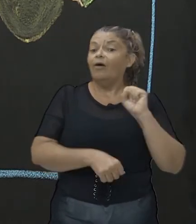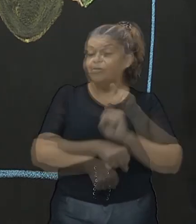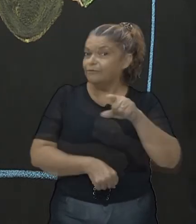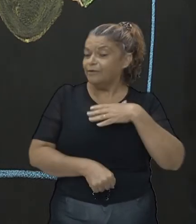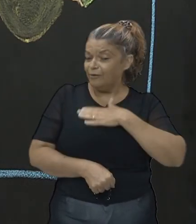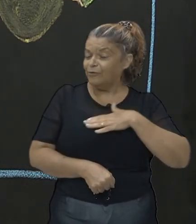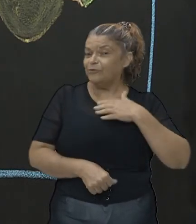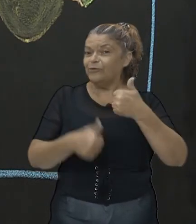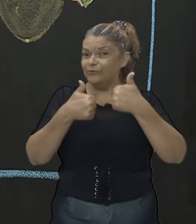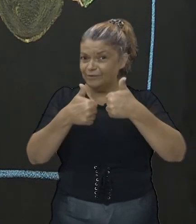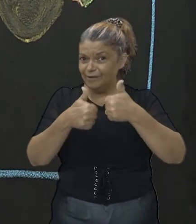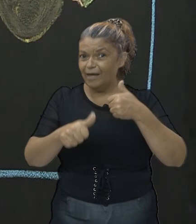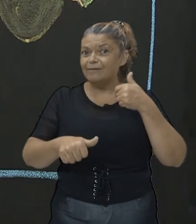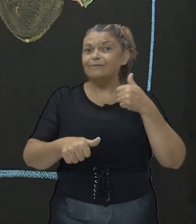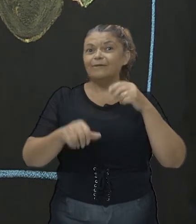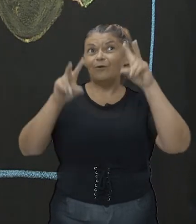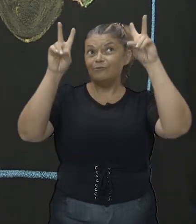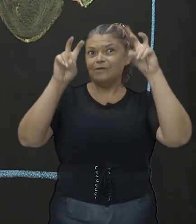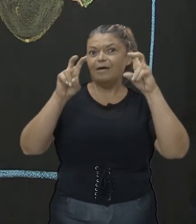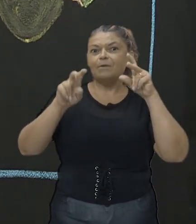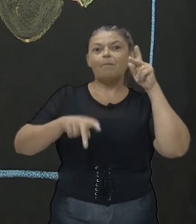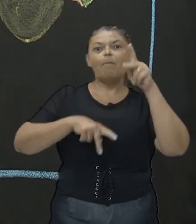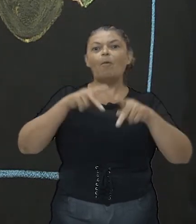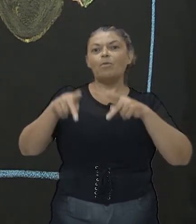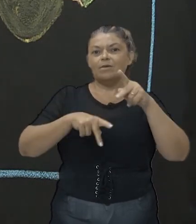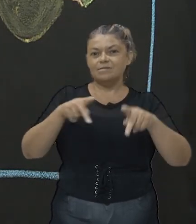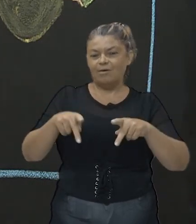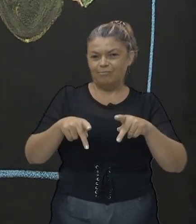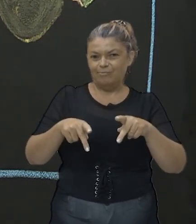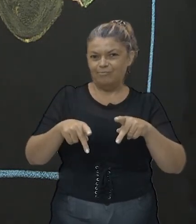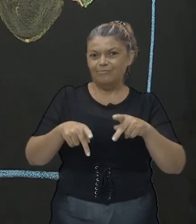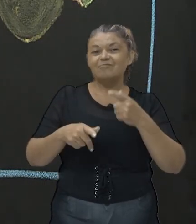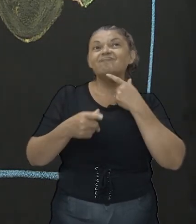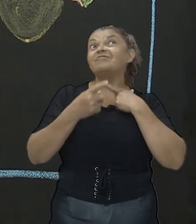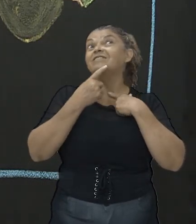sobre a população do continente asiático e eu vou ficando por aqui